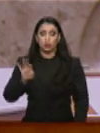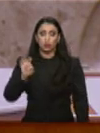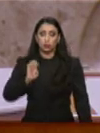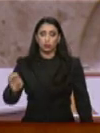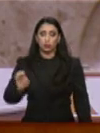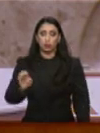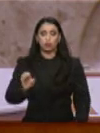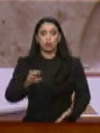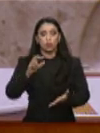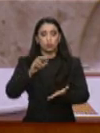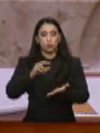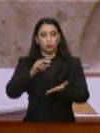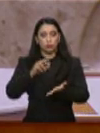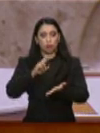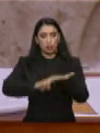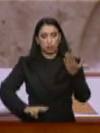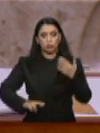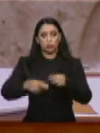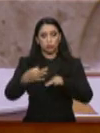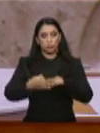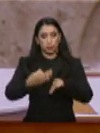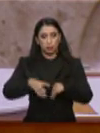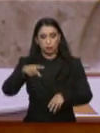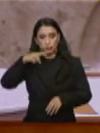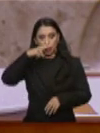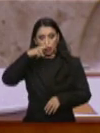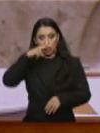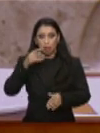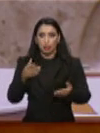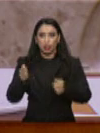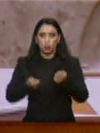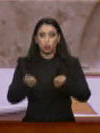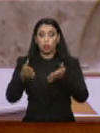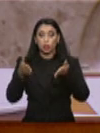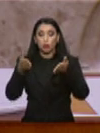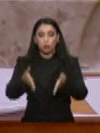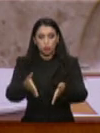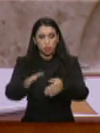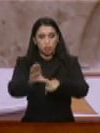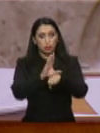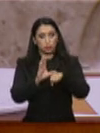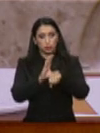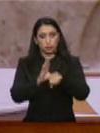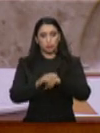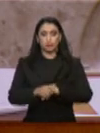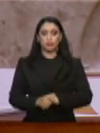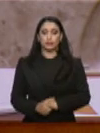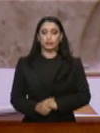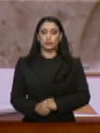Fachin, estávamos centrados no controle concentrado de constitucionalidade.